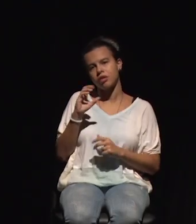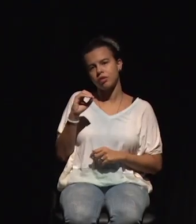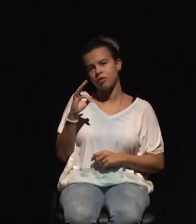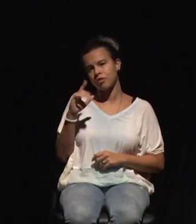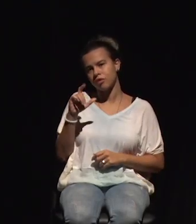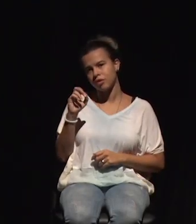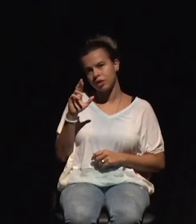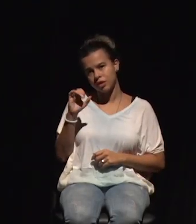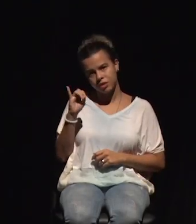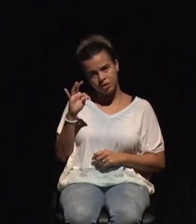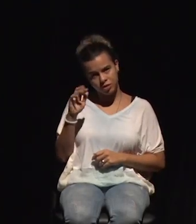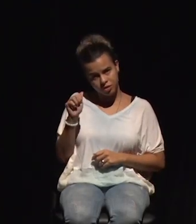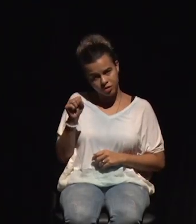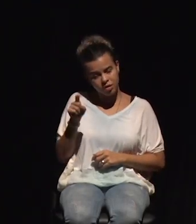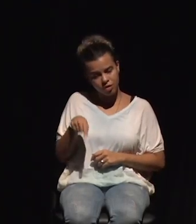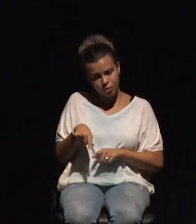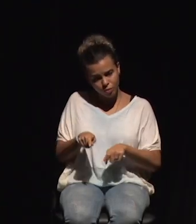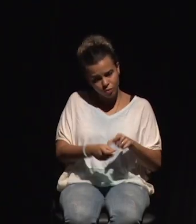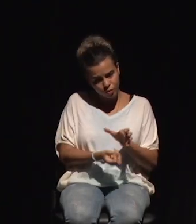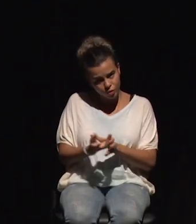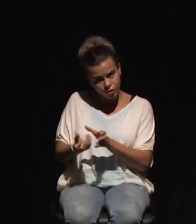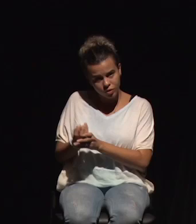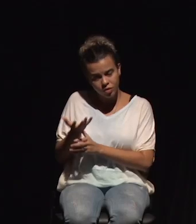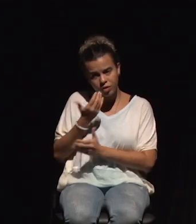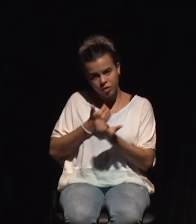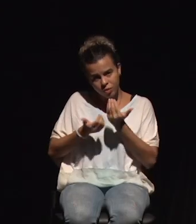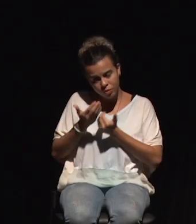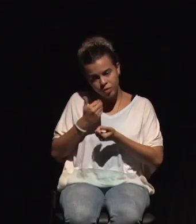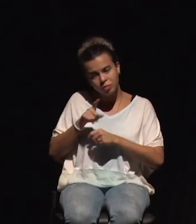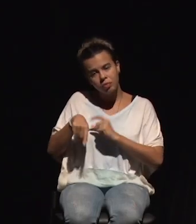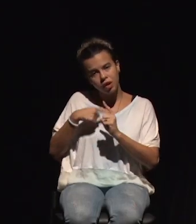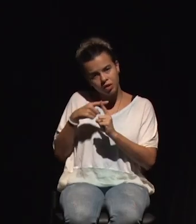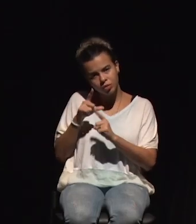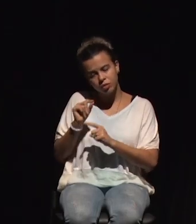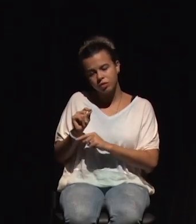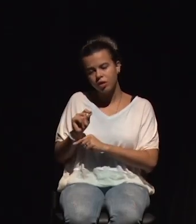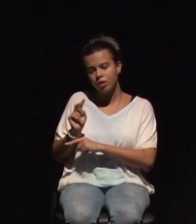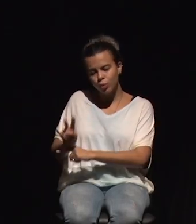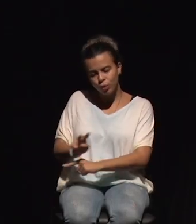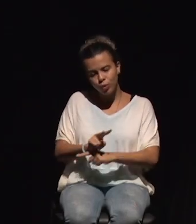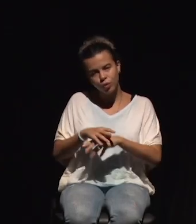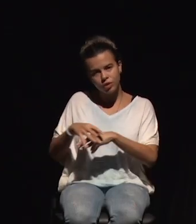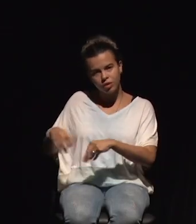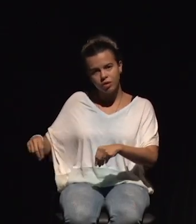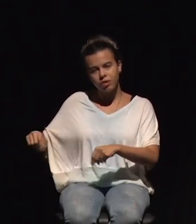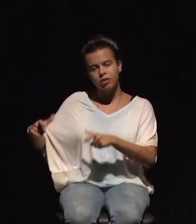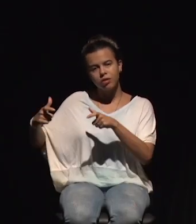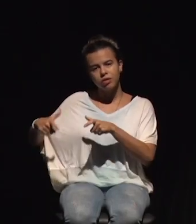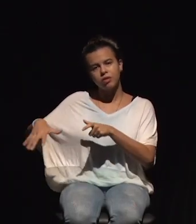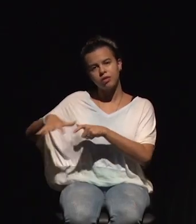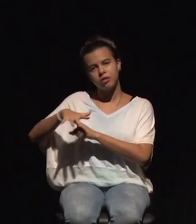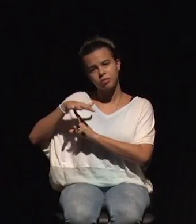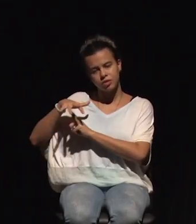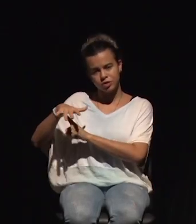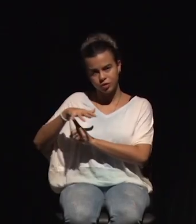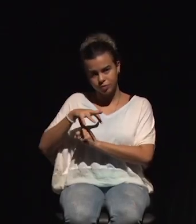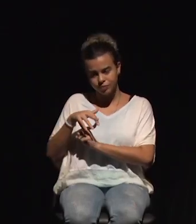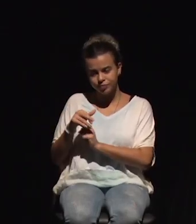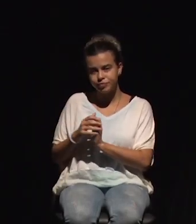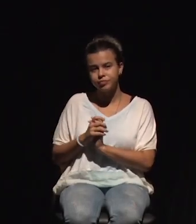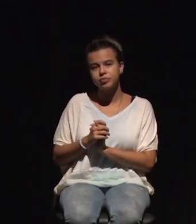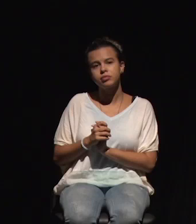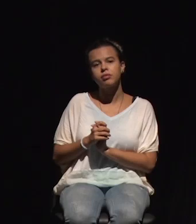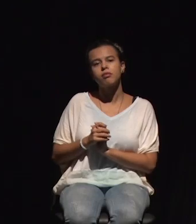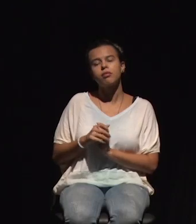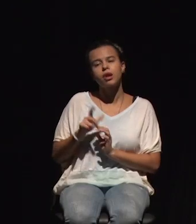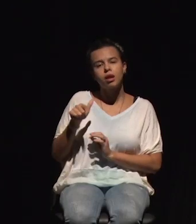de produção de alimento que além de produzirem comida também regeneram o ambiente então diferente daquilo que dá